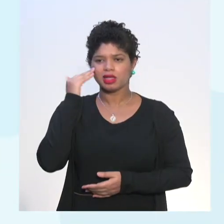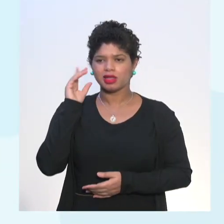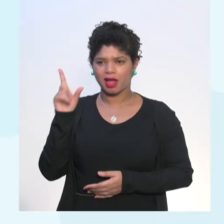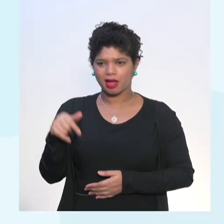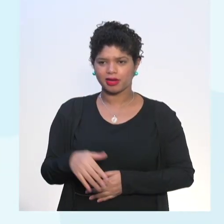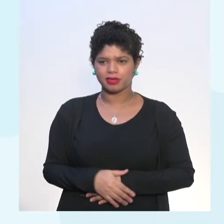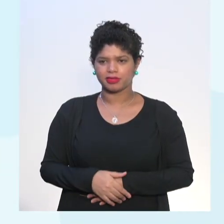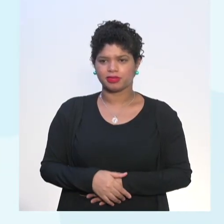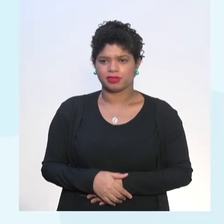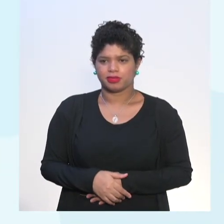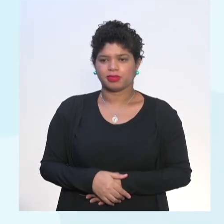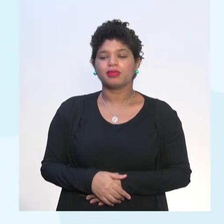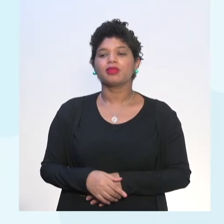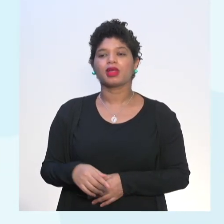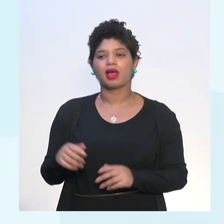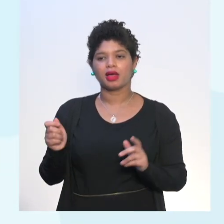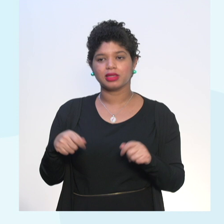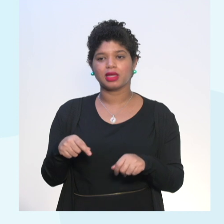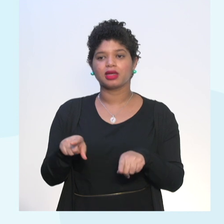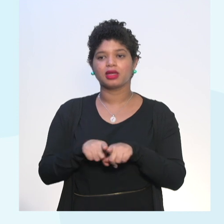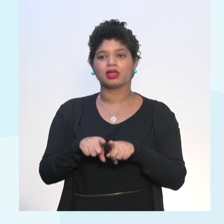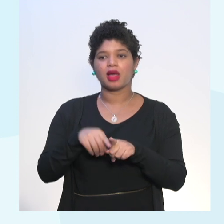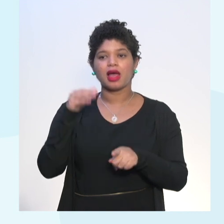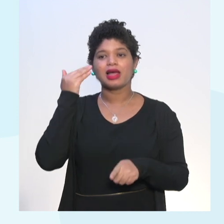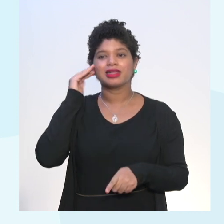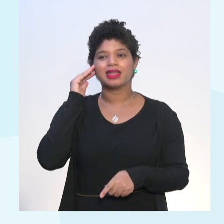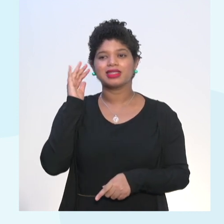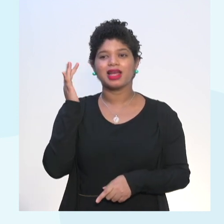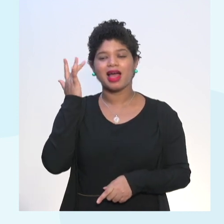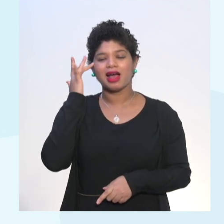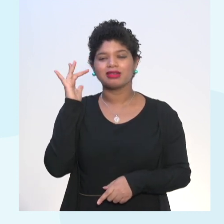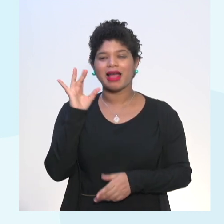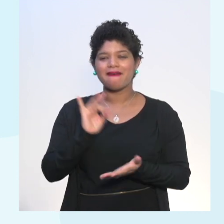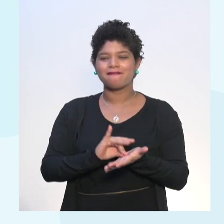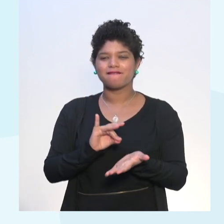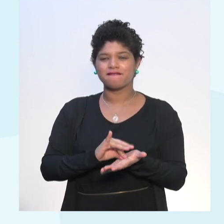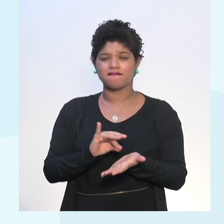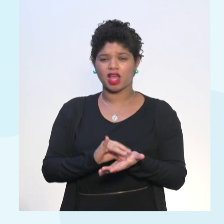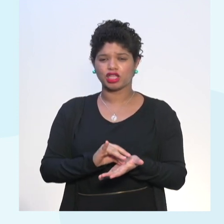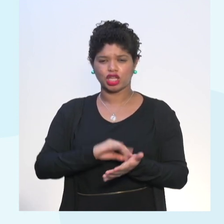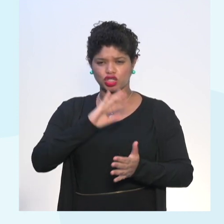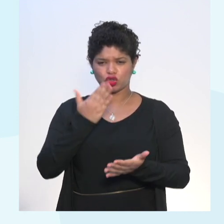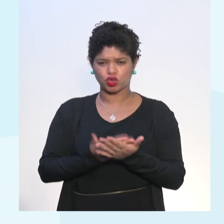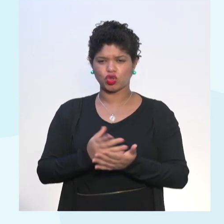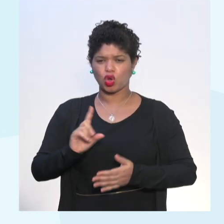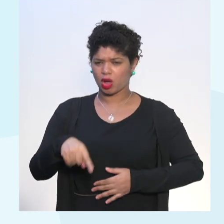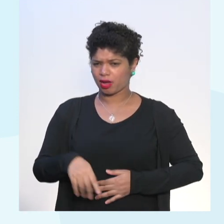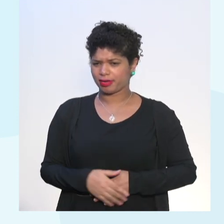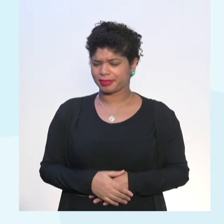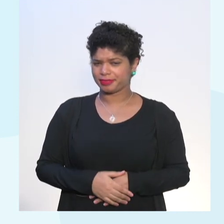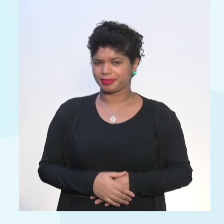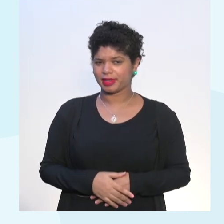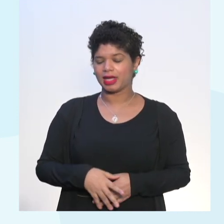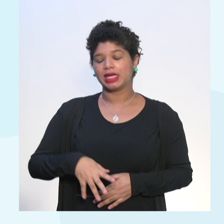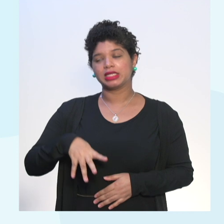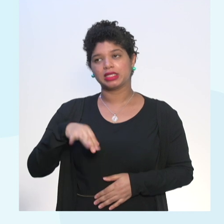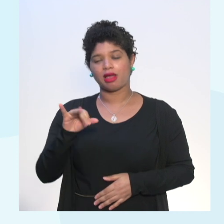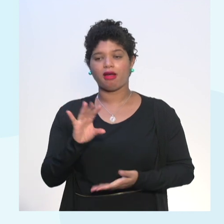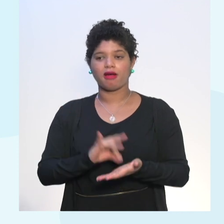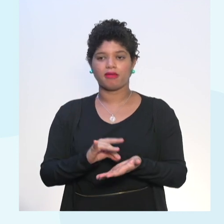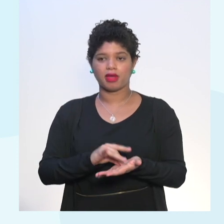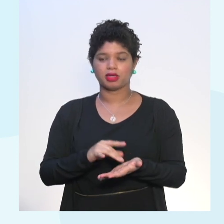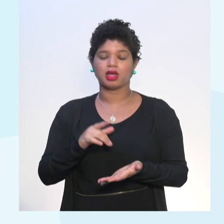E também, para além disso, será que existe uma verdade absoluta? Será que, se existe uma